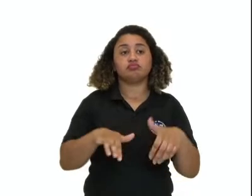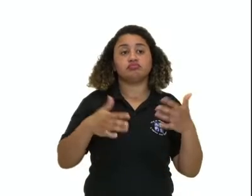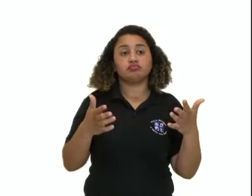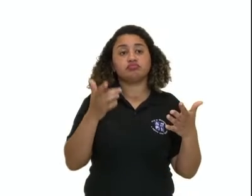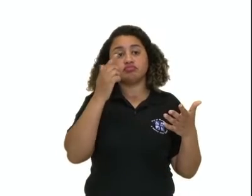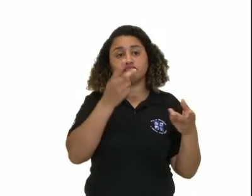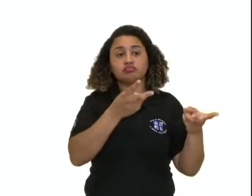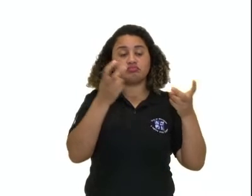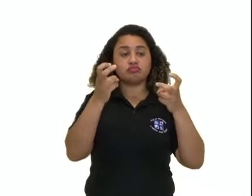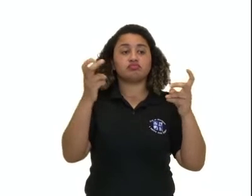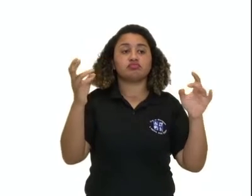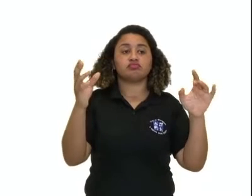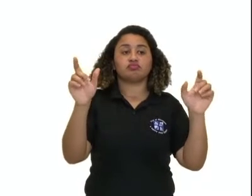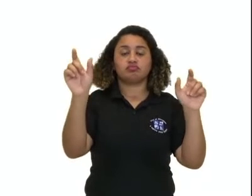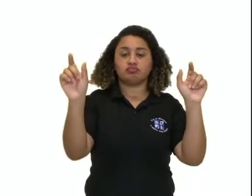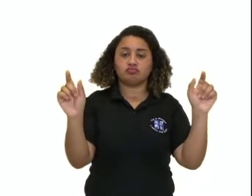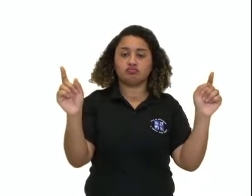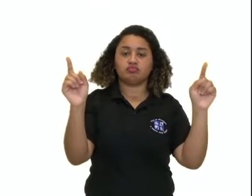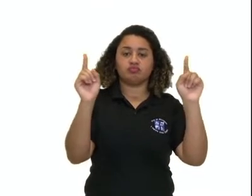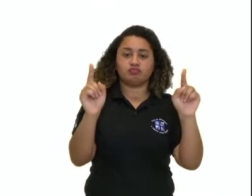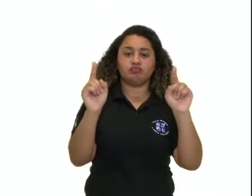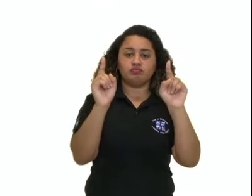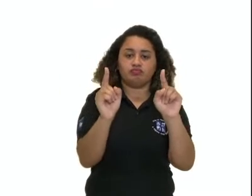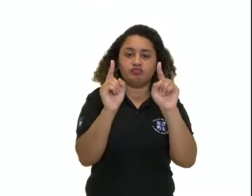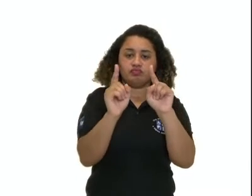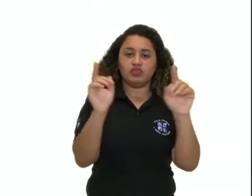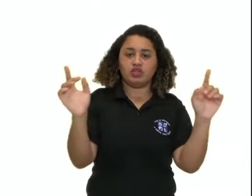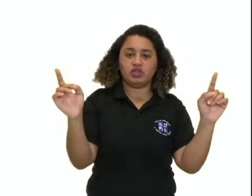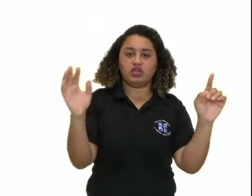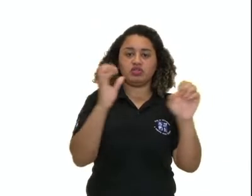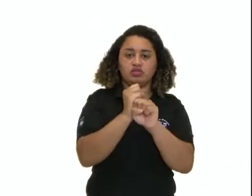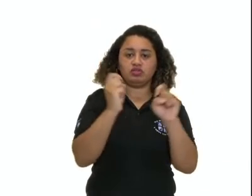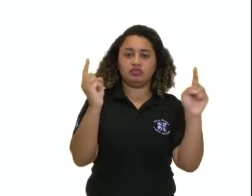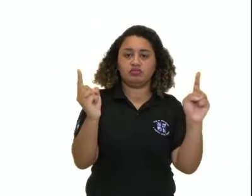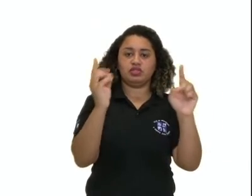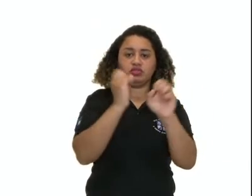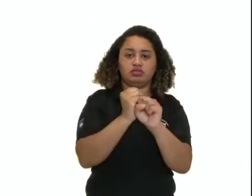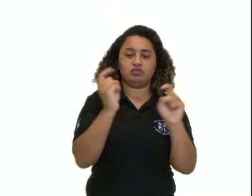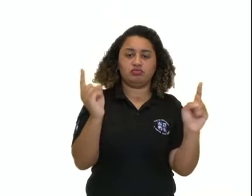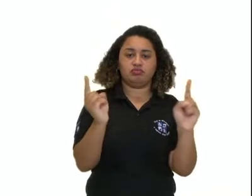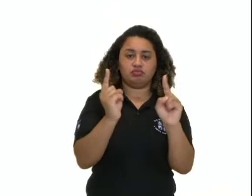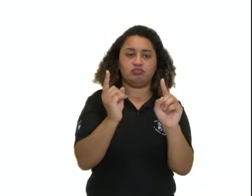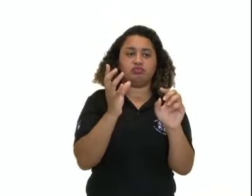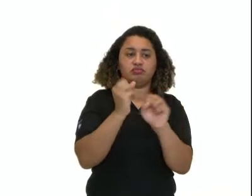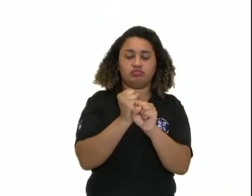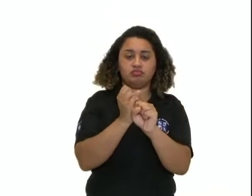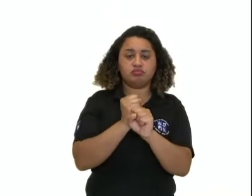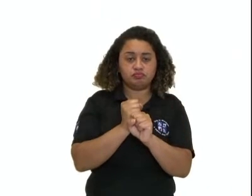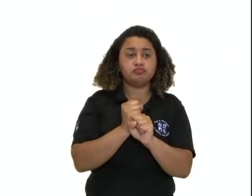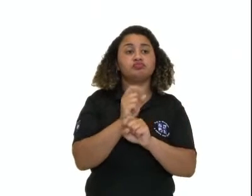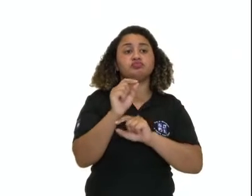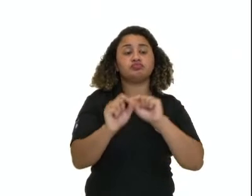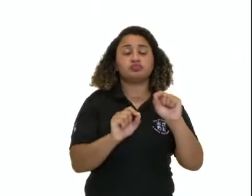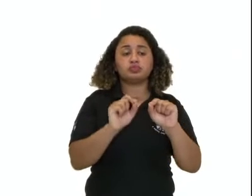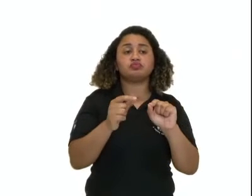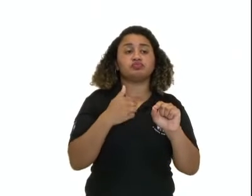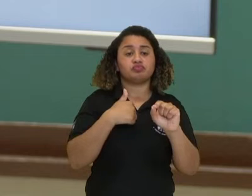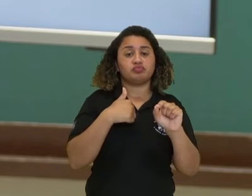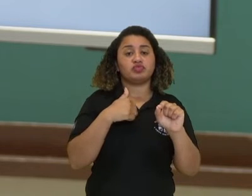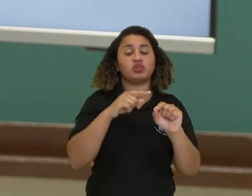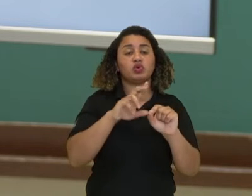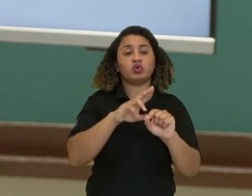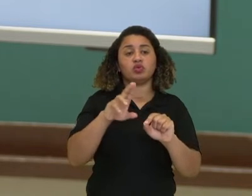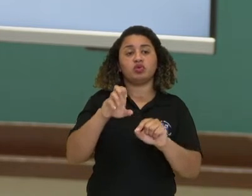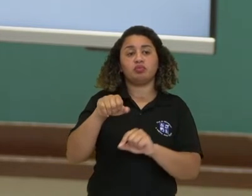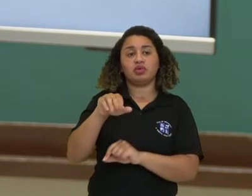Notamos que a soma de dois termos equidistantes, né, estão à mesma distância, o último com o primeiro são